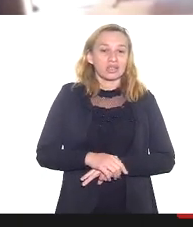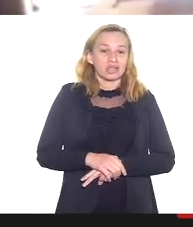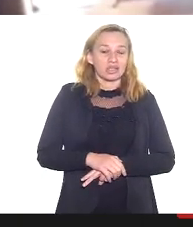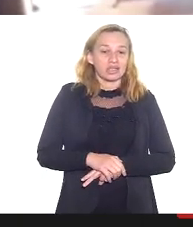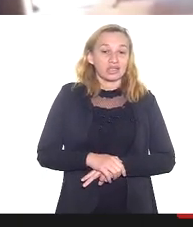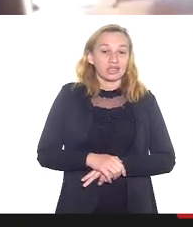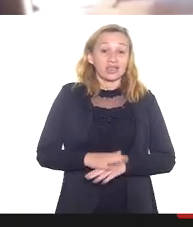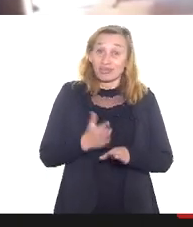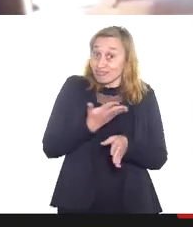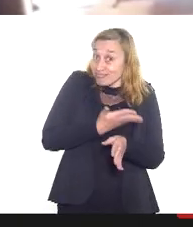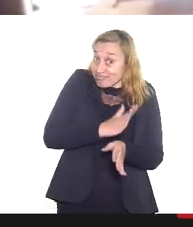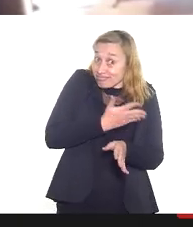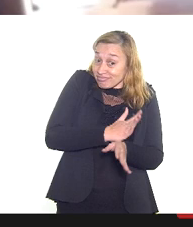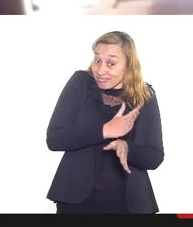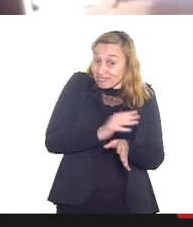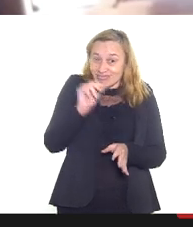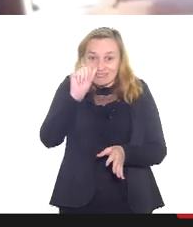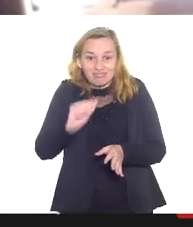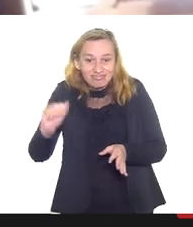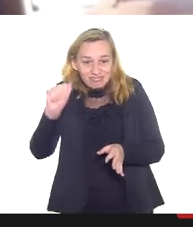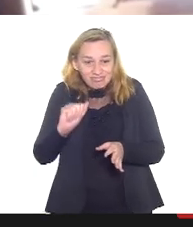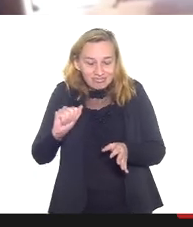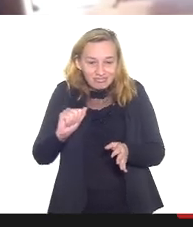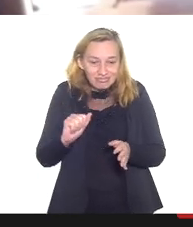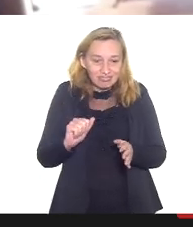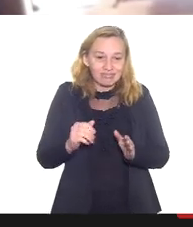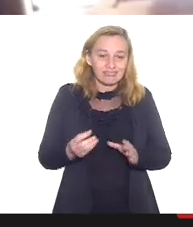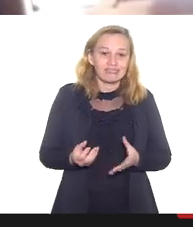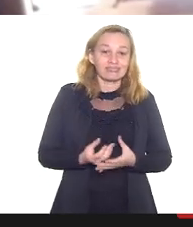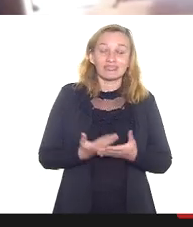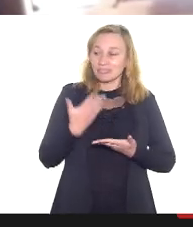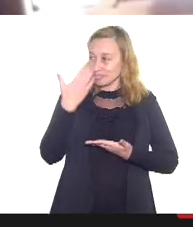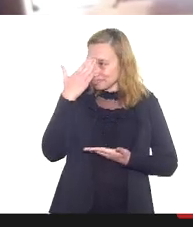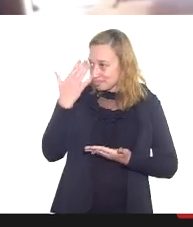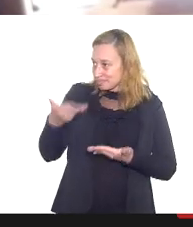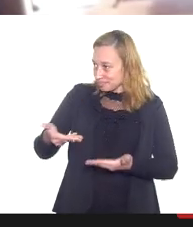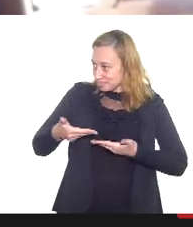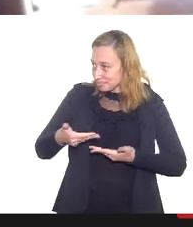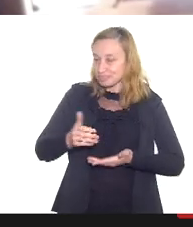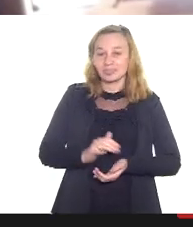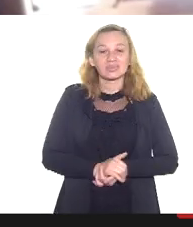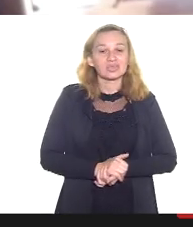é uma prática da associação estar presente nesses fóruns, agradeço muito o convite.